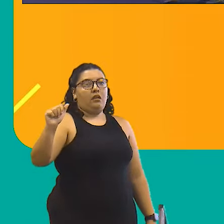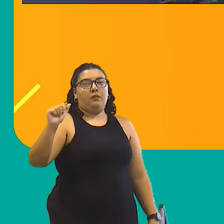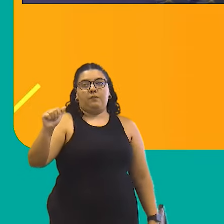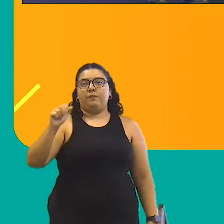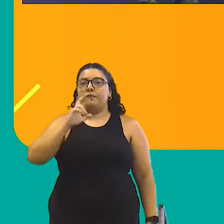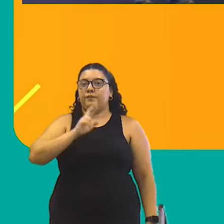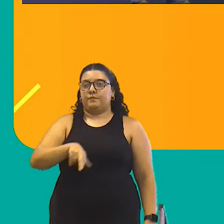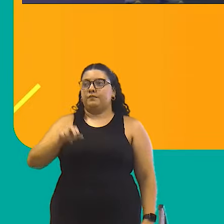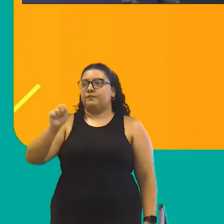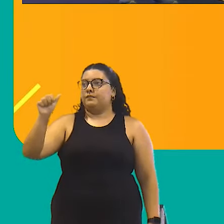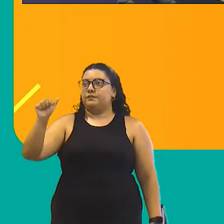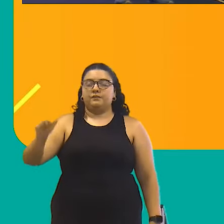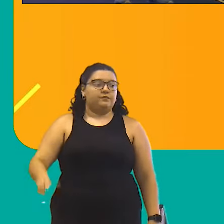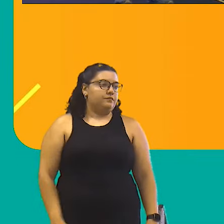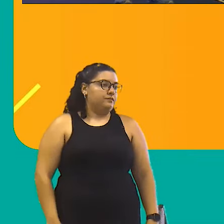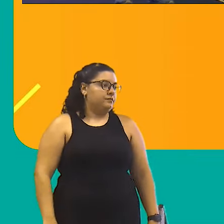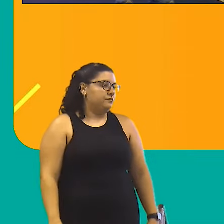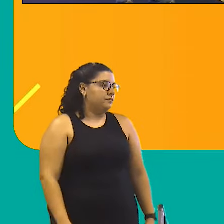de avião. Tudo bem.